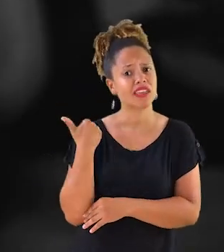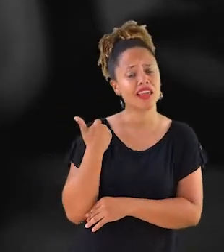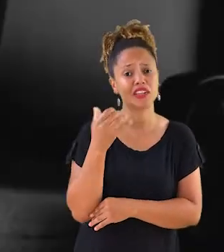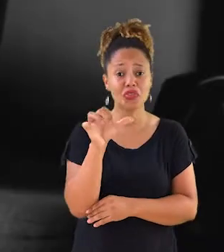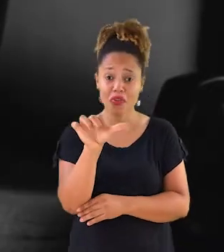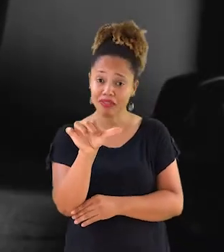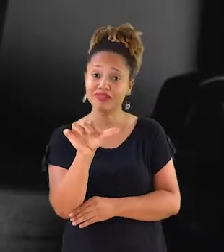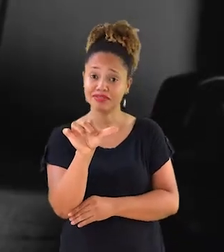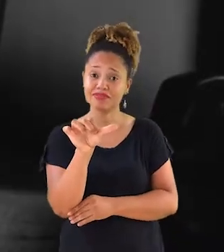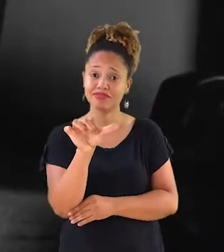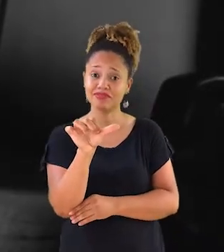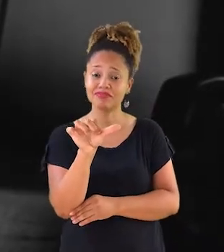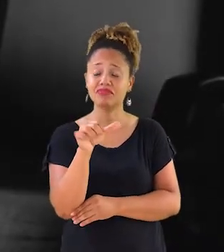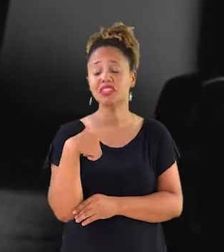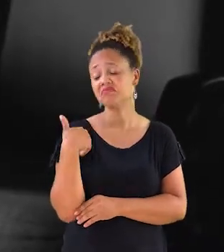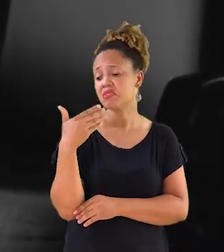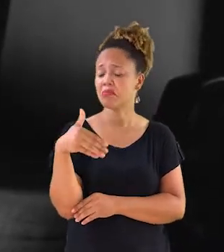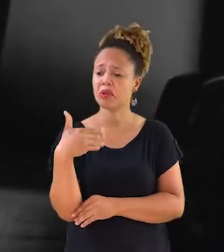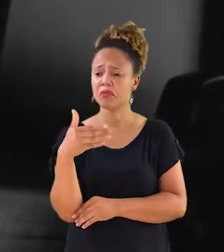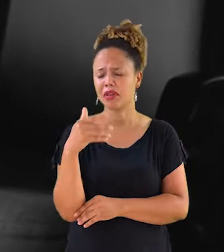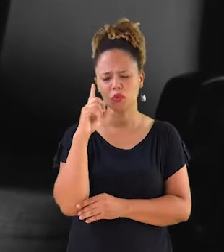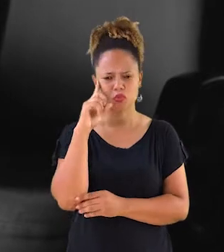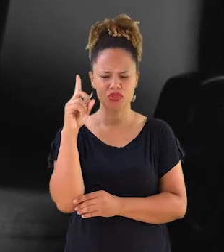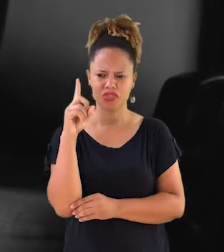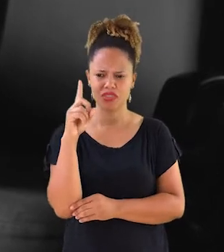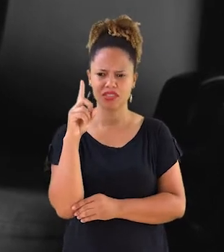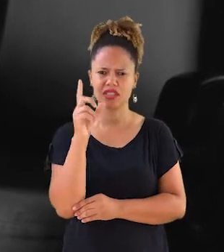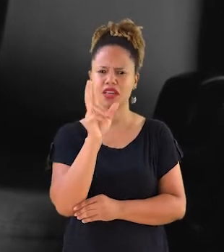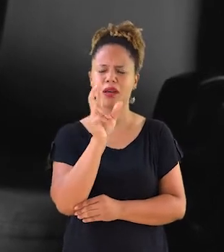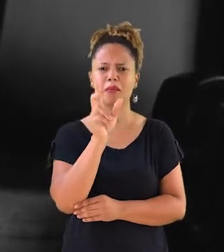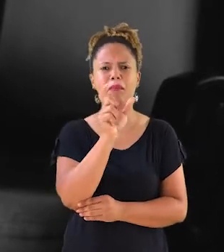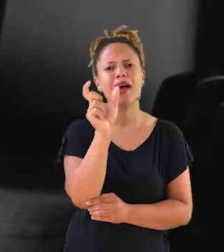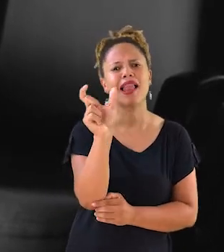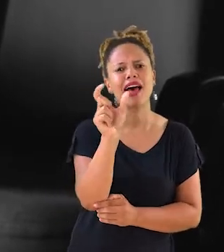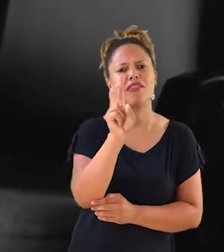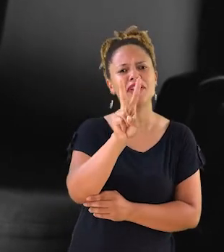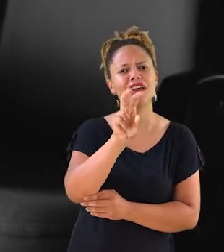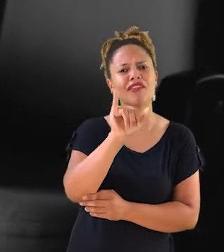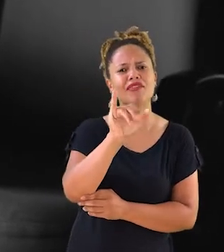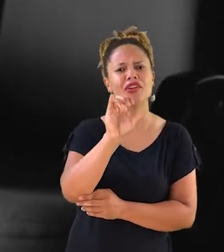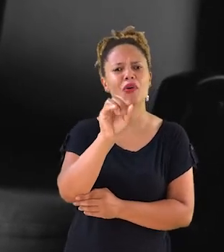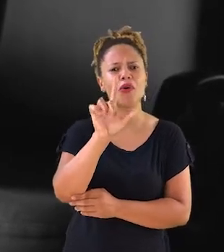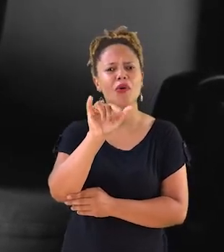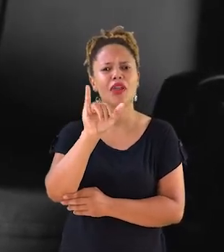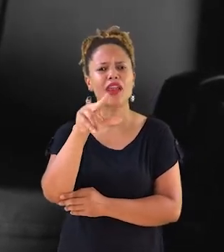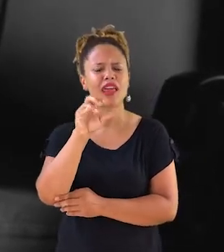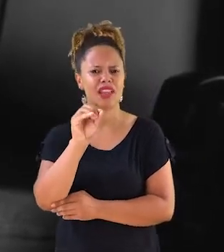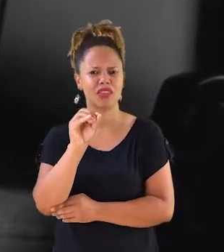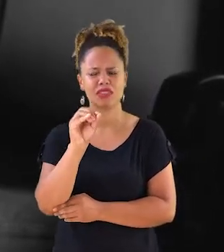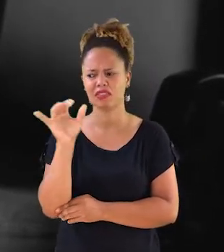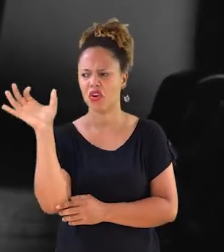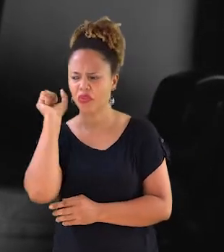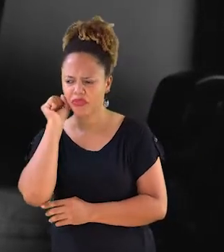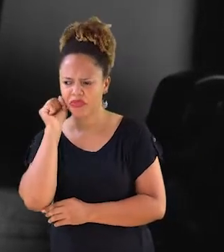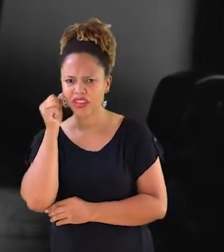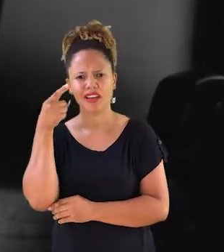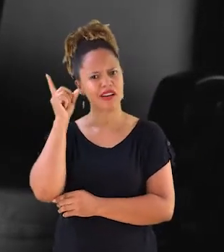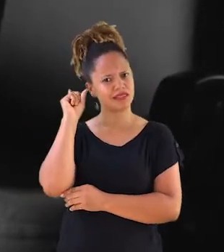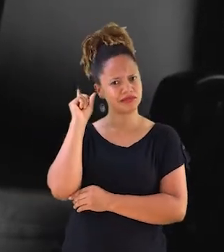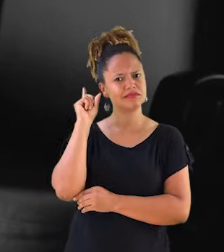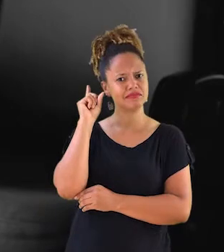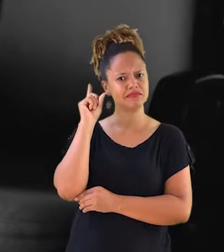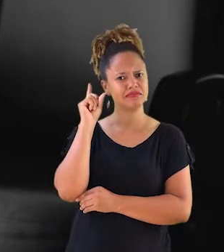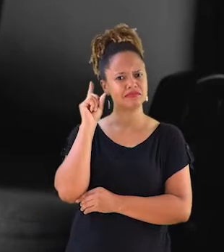anos. E aí um dia eu inventei essa palavra, né, violino. E eu tinha ouvido em algum lugar, assim, na minha